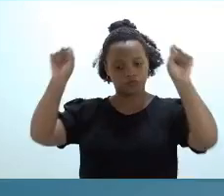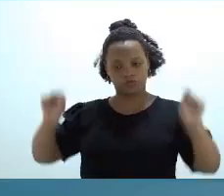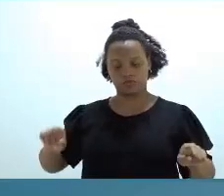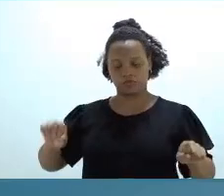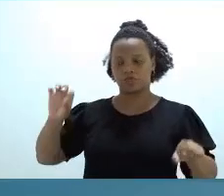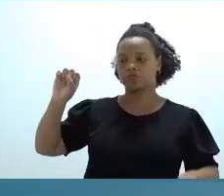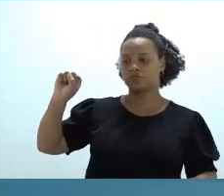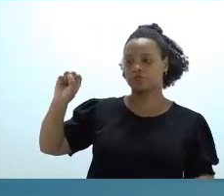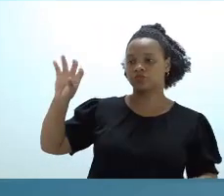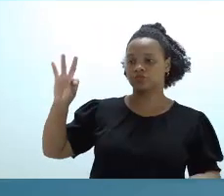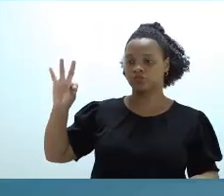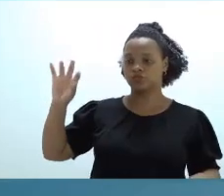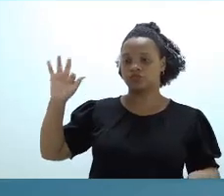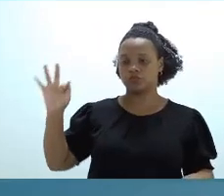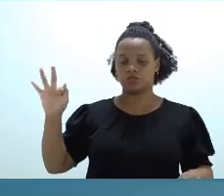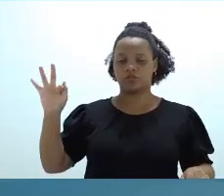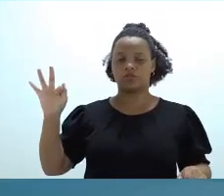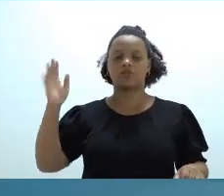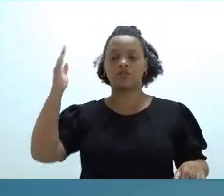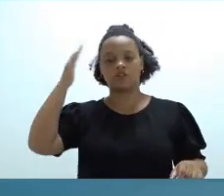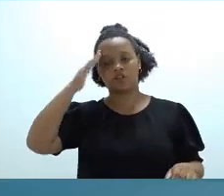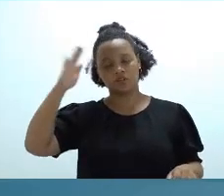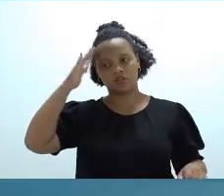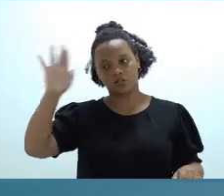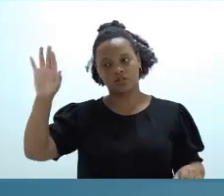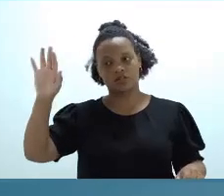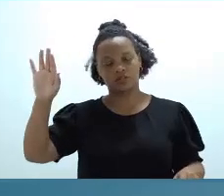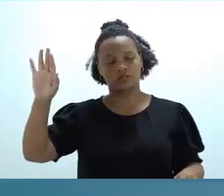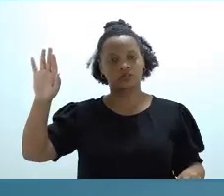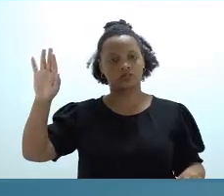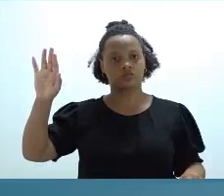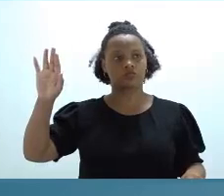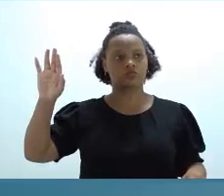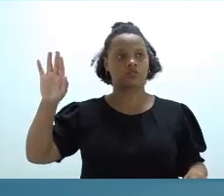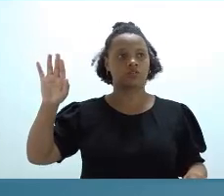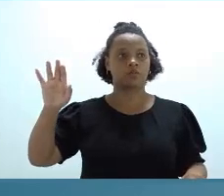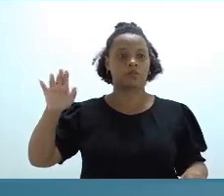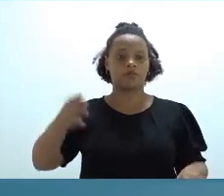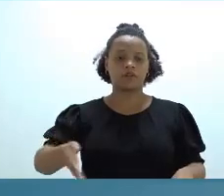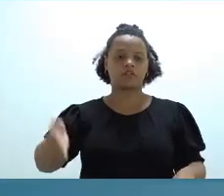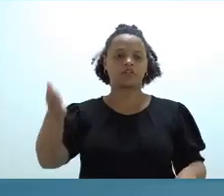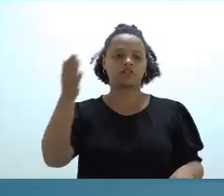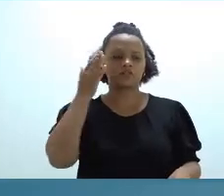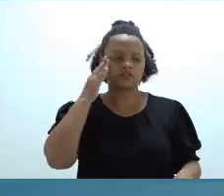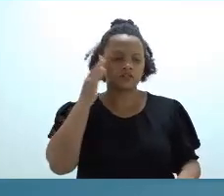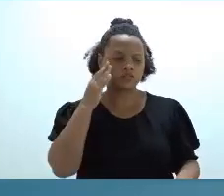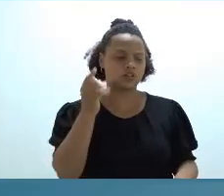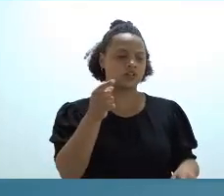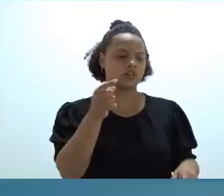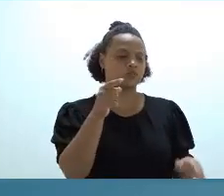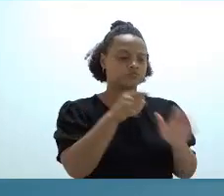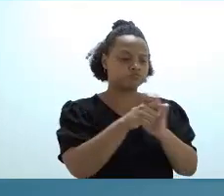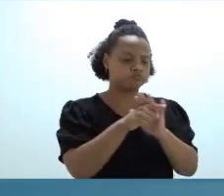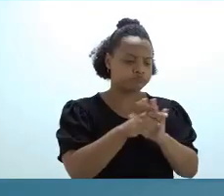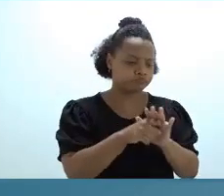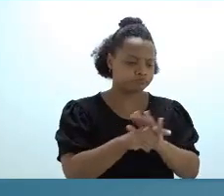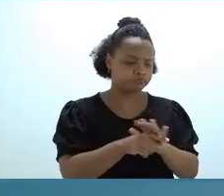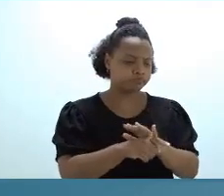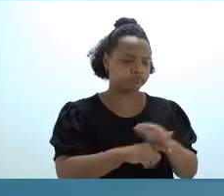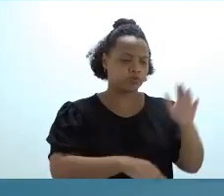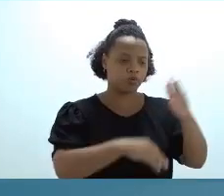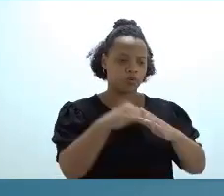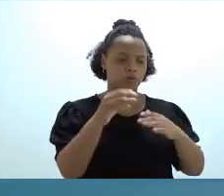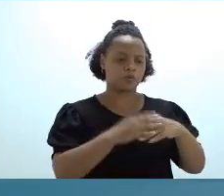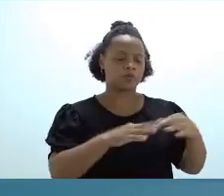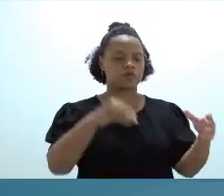no sentido de que, para se determinar a competência interna, é necessário averiguar-se a